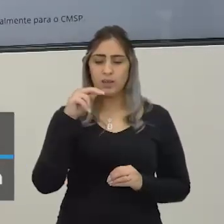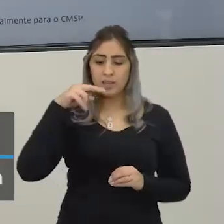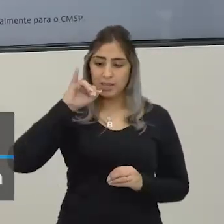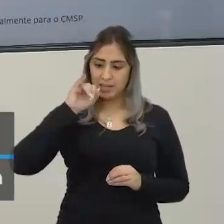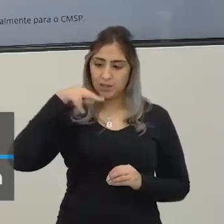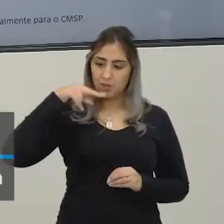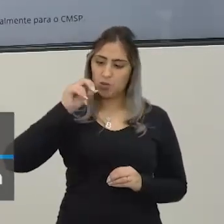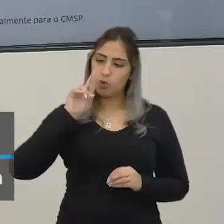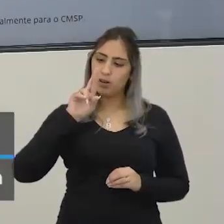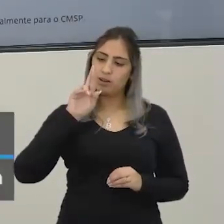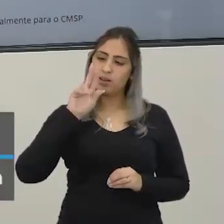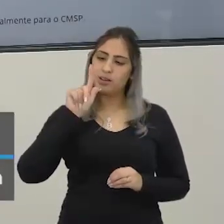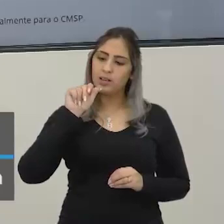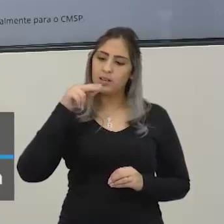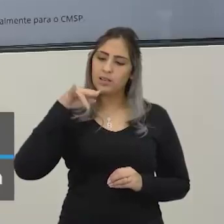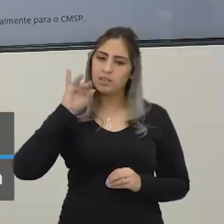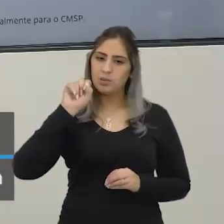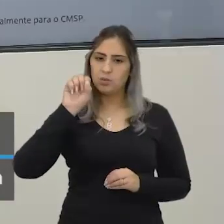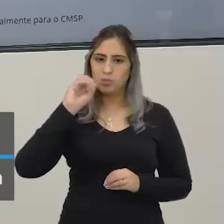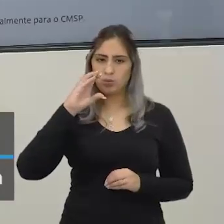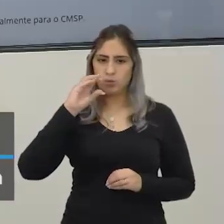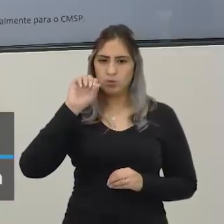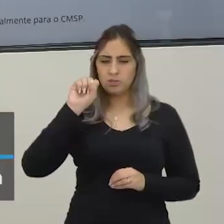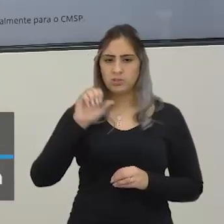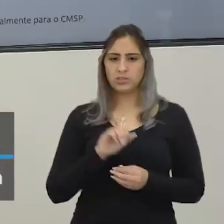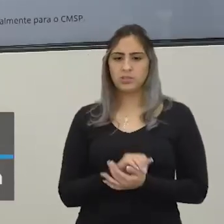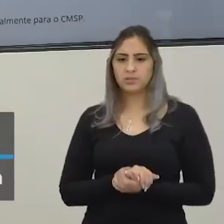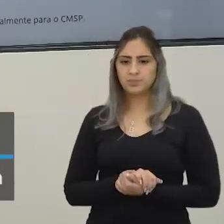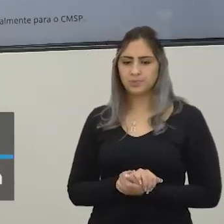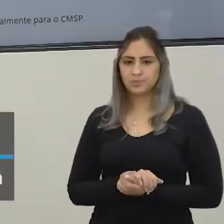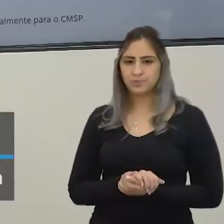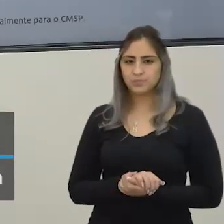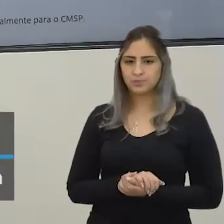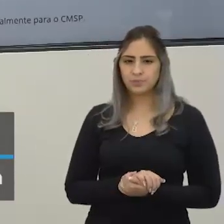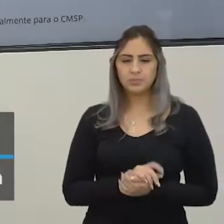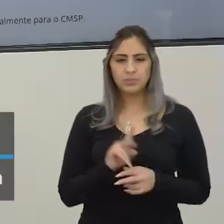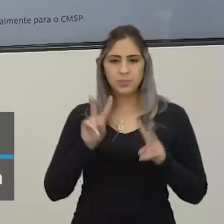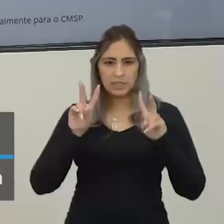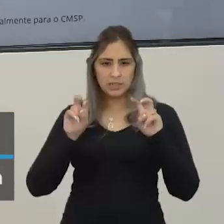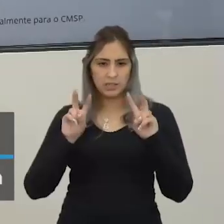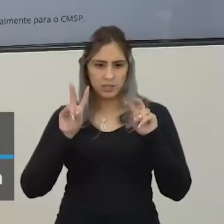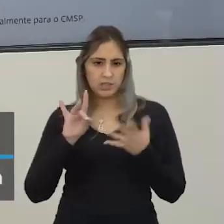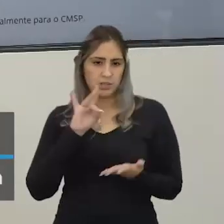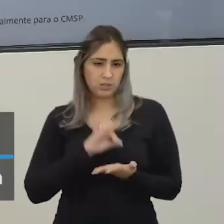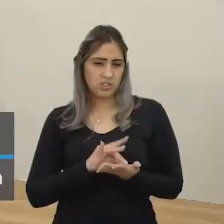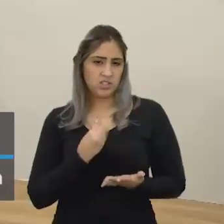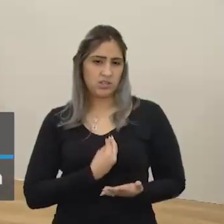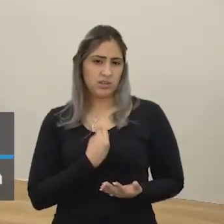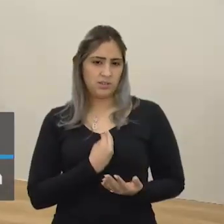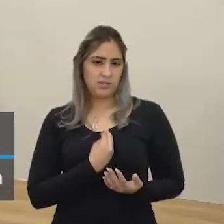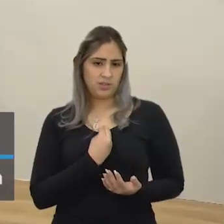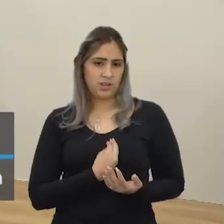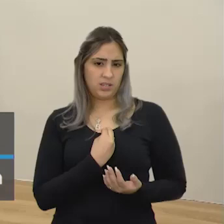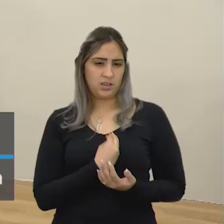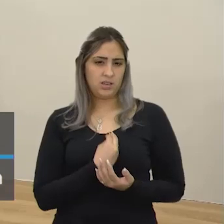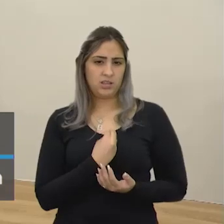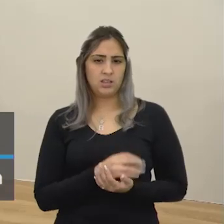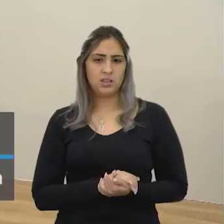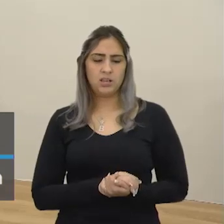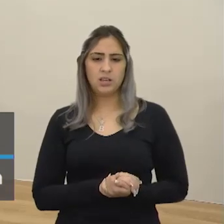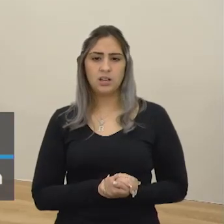existiriam compostos que estavam lá na água, então a teoria da origem da vida seria o quê? Uma